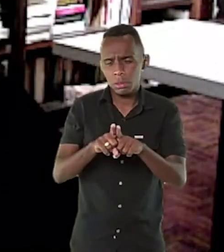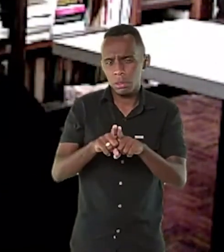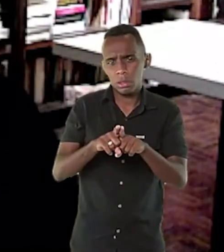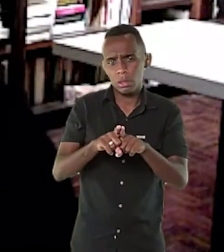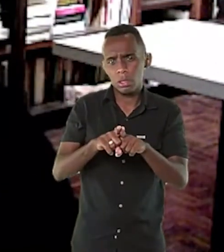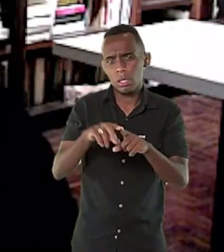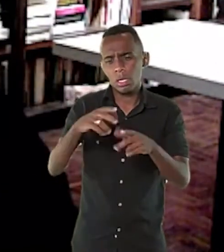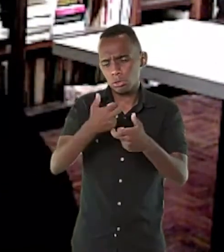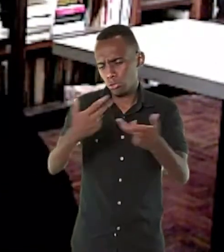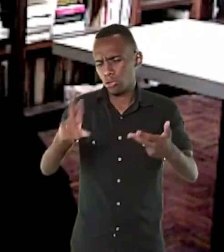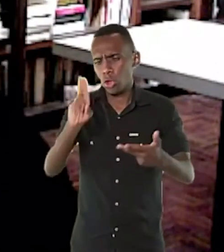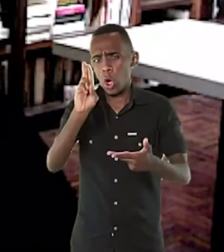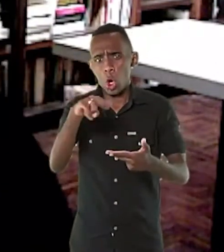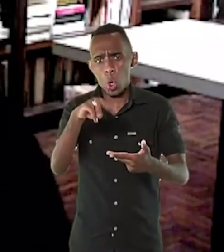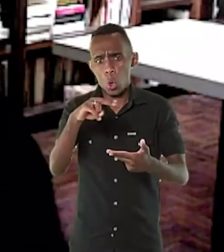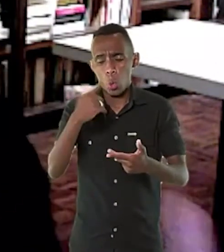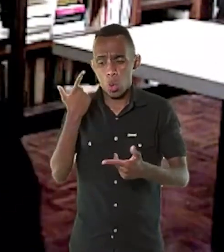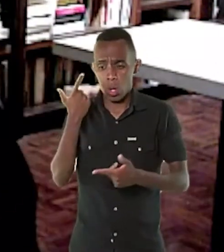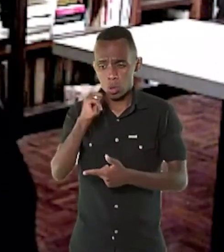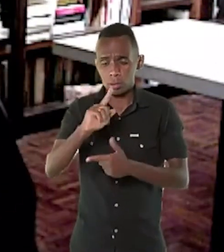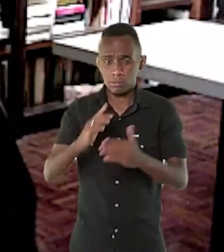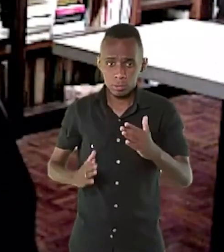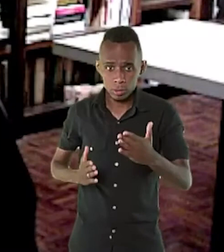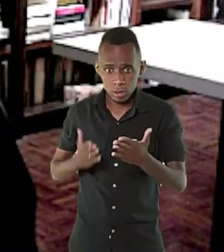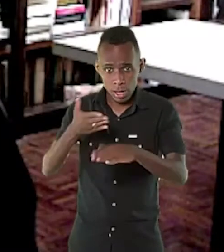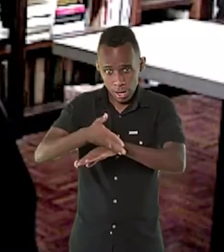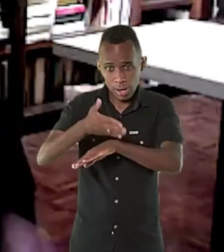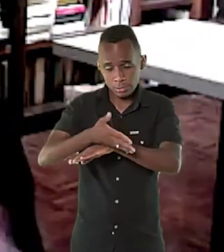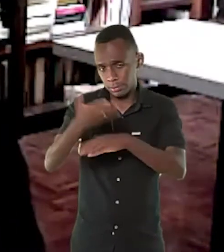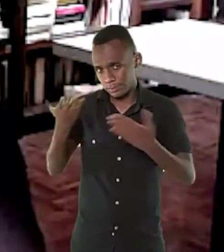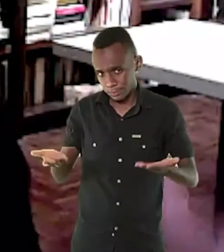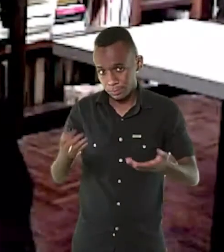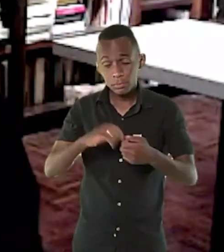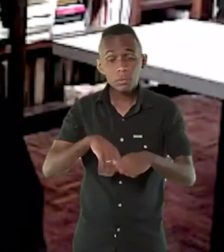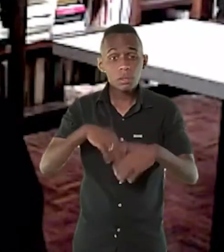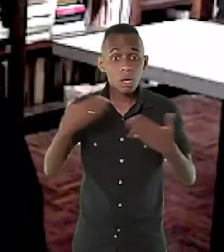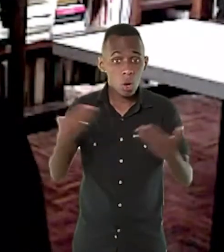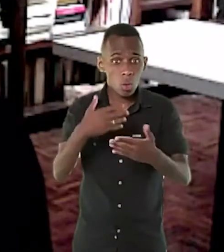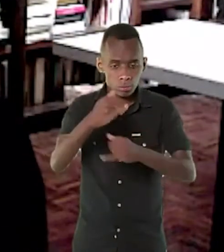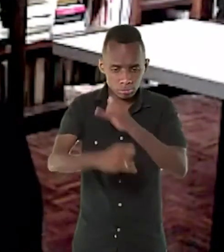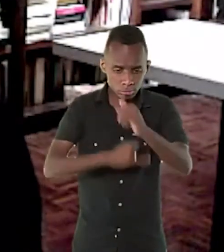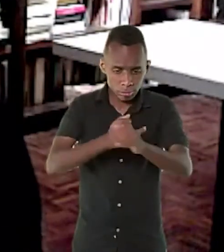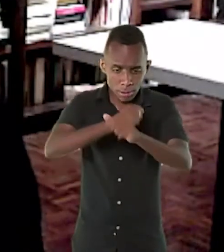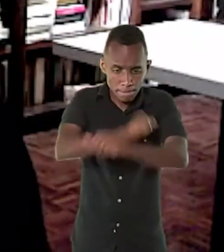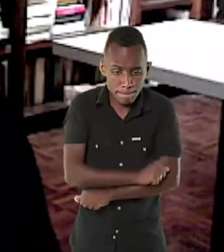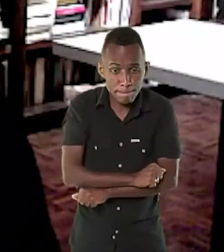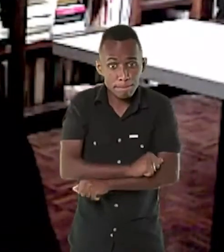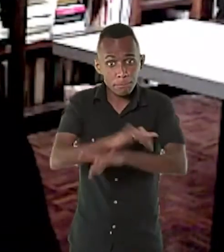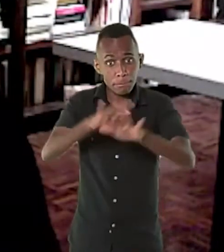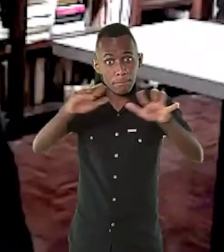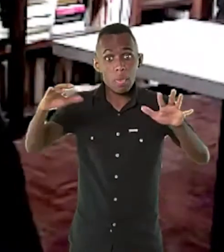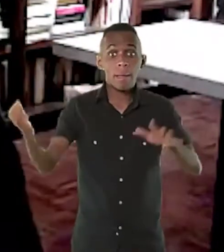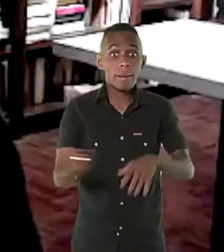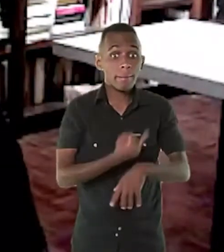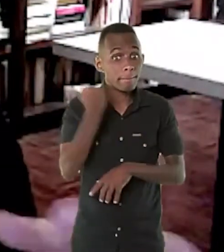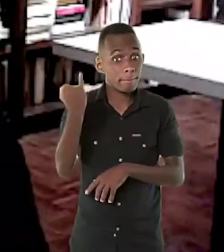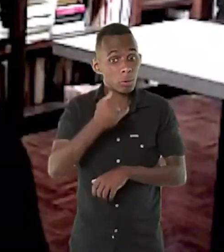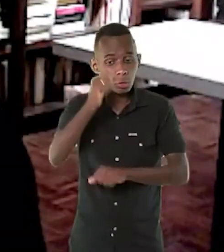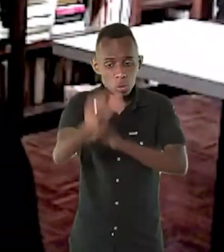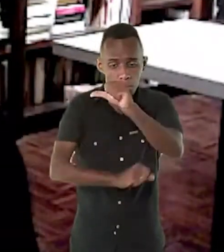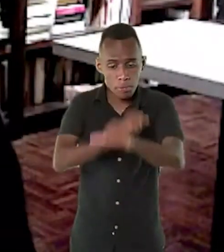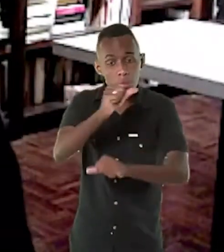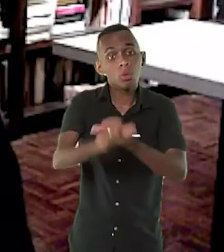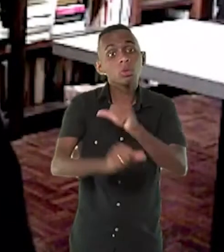chegavam aqui. Então, para mim, essa explosão da internet é um momento crucial da